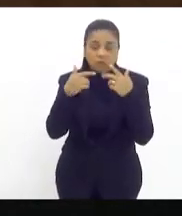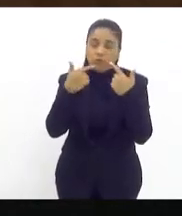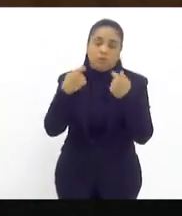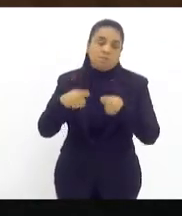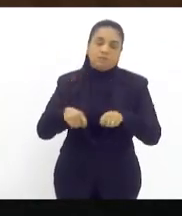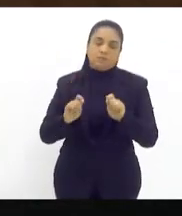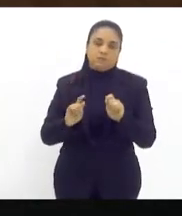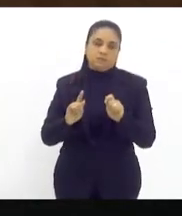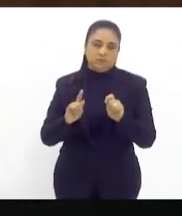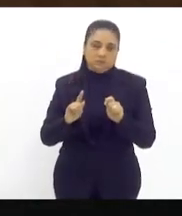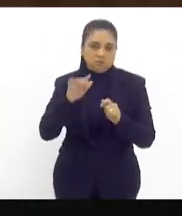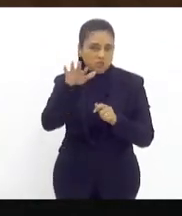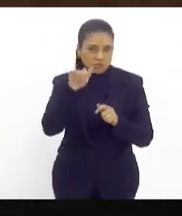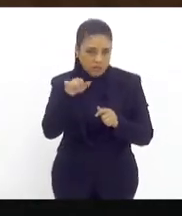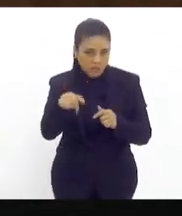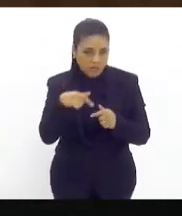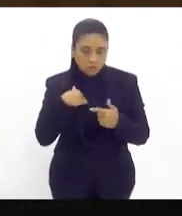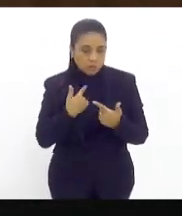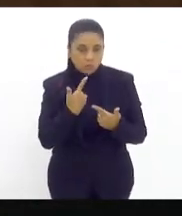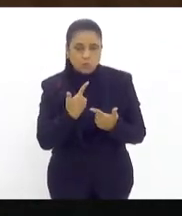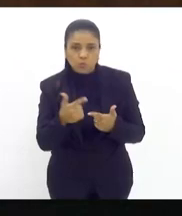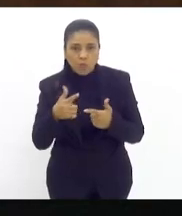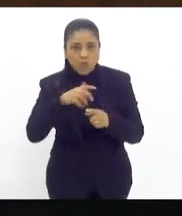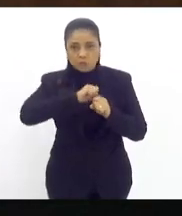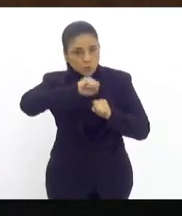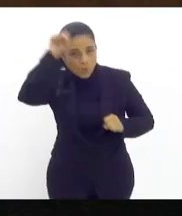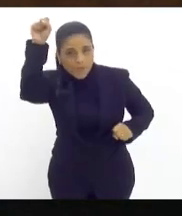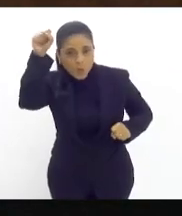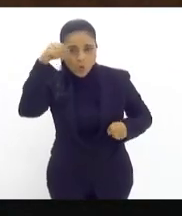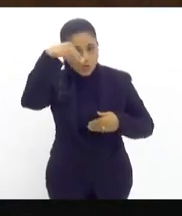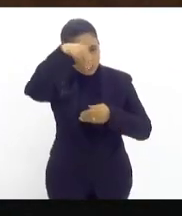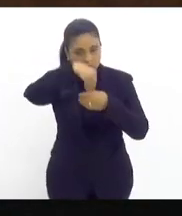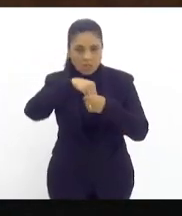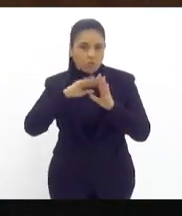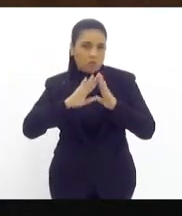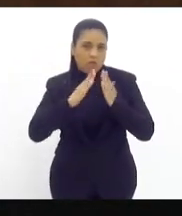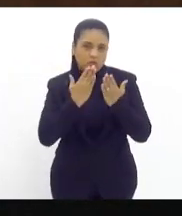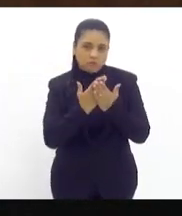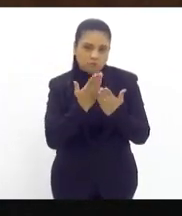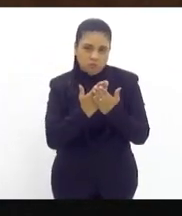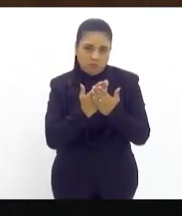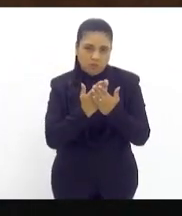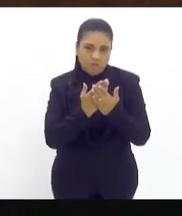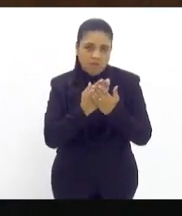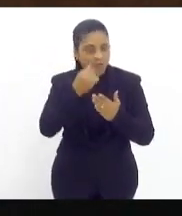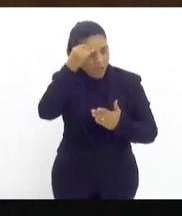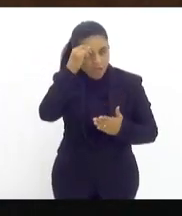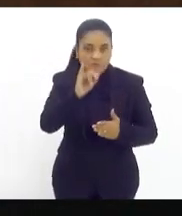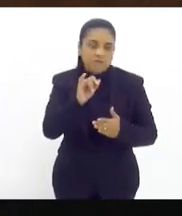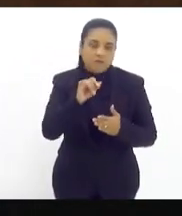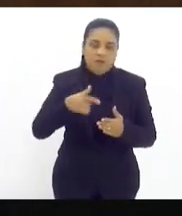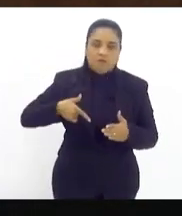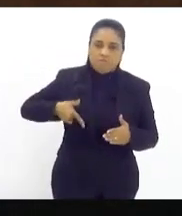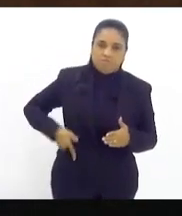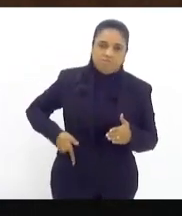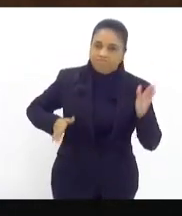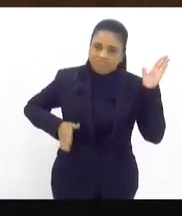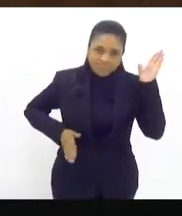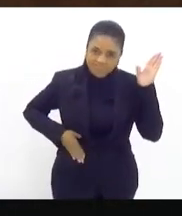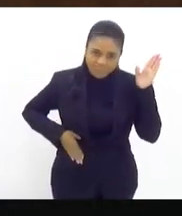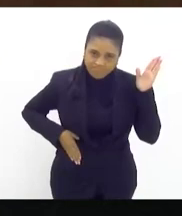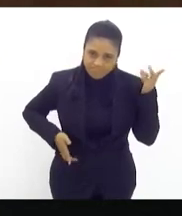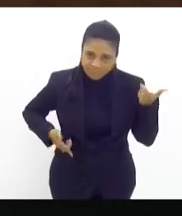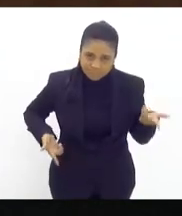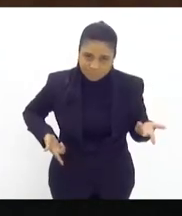não existe super herói dentro da escola que vai combater um vagabundo armado não vai não deputado o senhor sabe disso